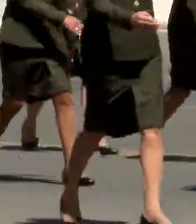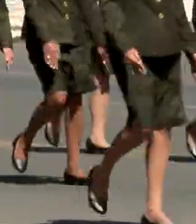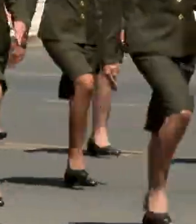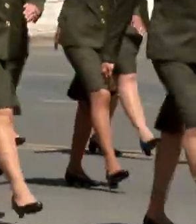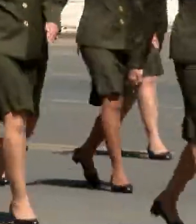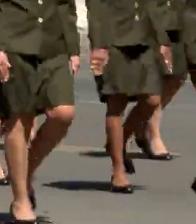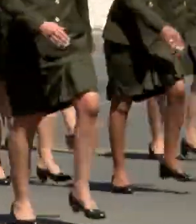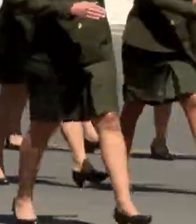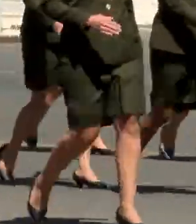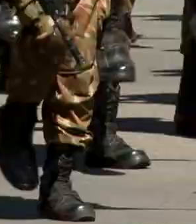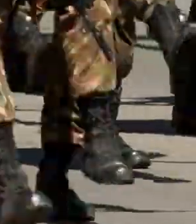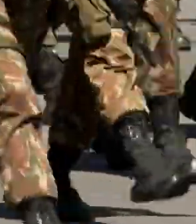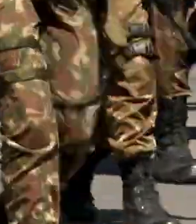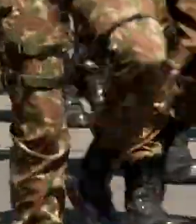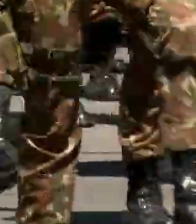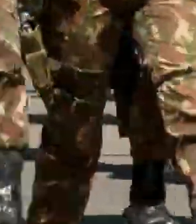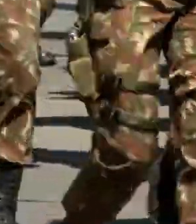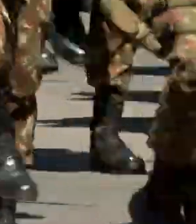Tchau!